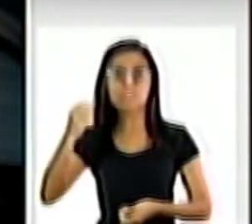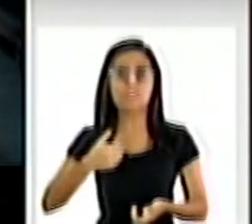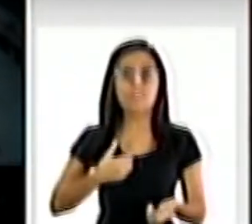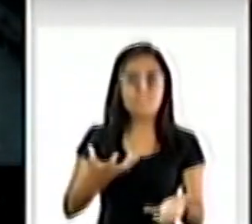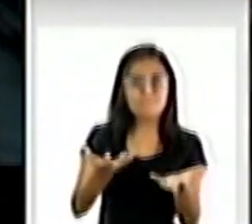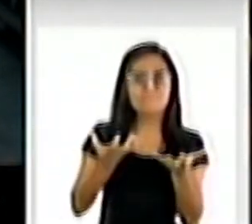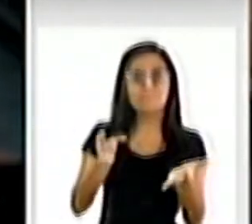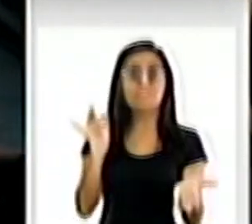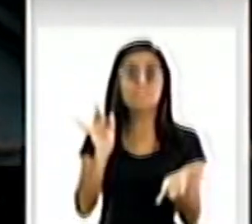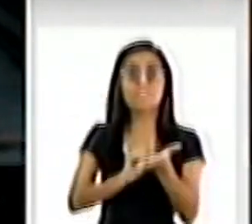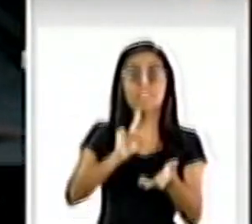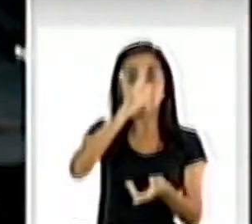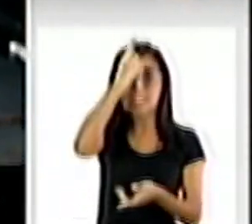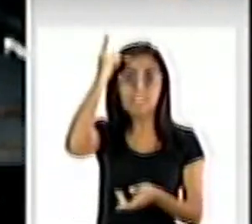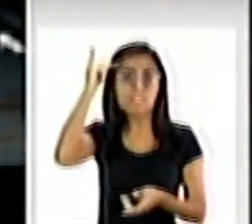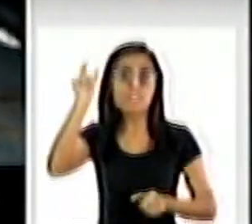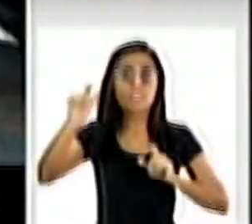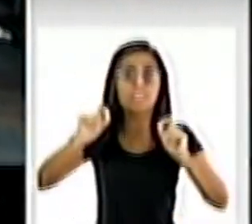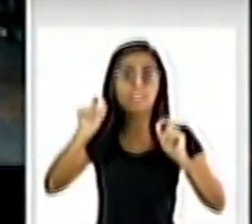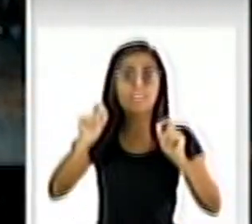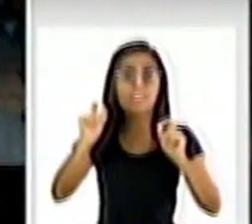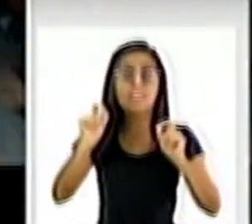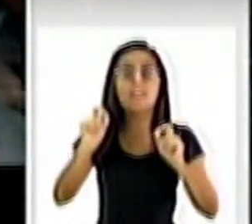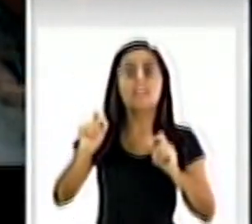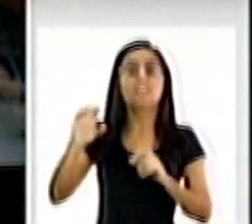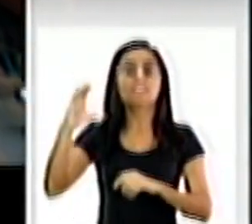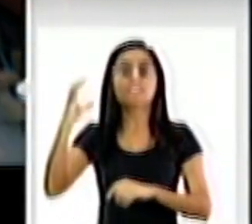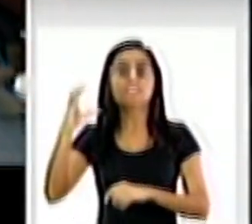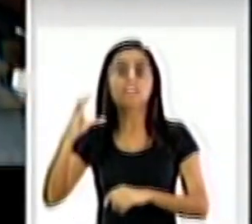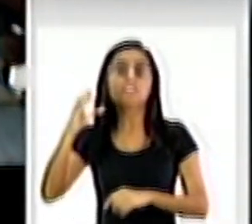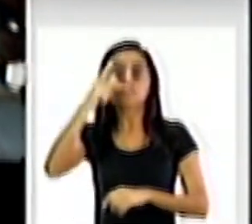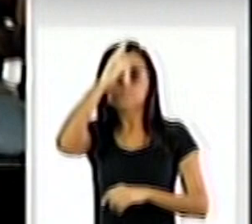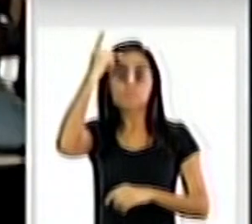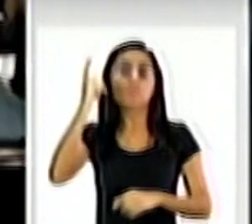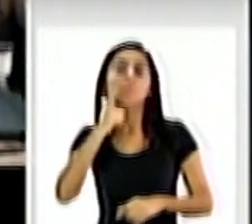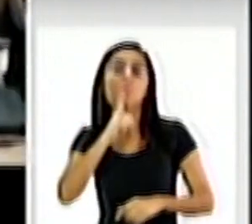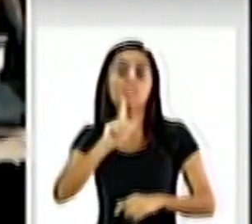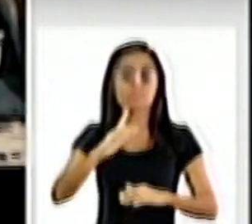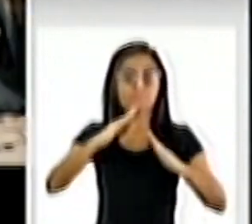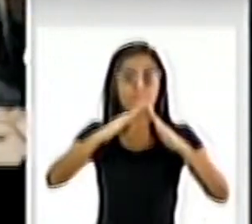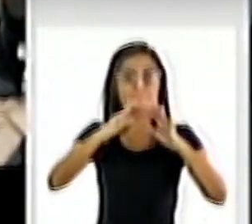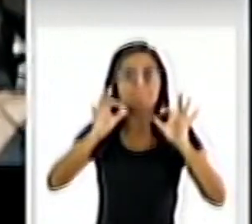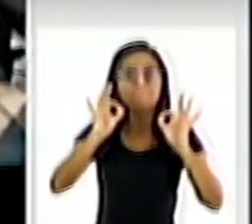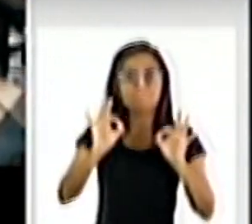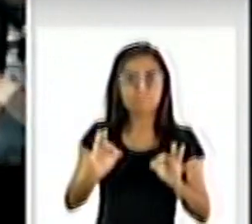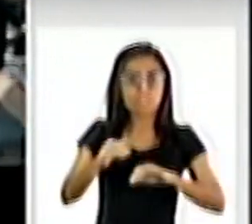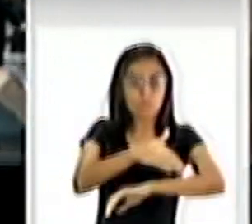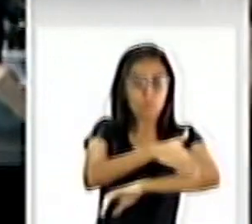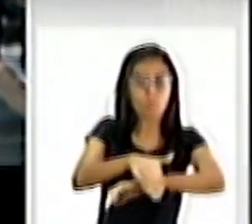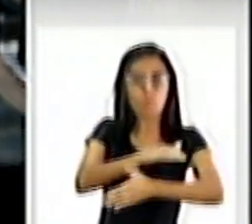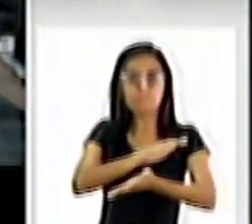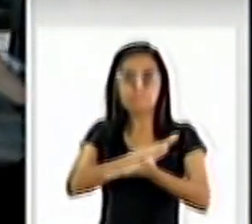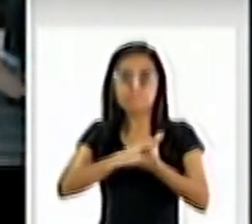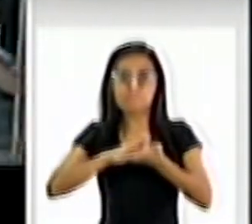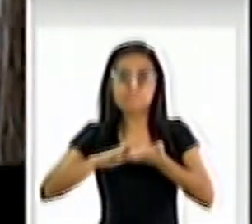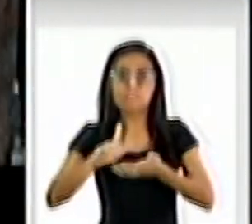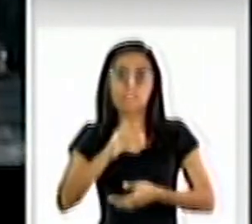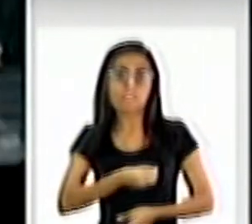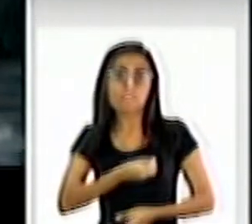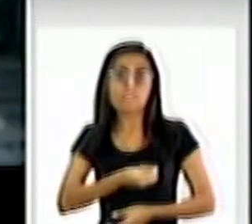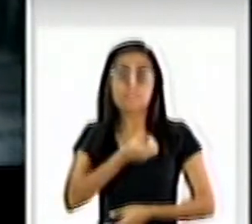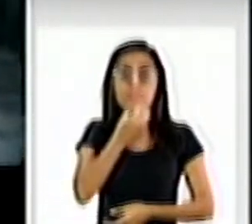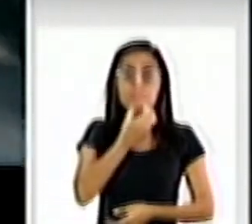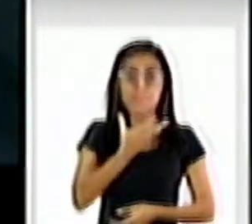Cubatão que eu quero de verdade é a cidade onde a população terá moradia digna, com saneamento básico, ruas asfaltadas e